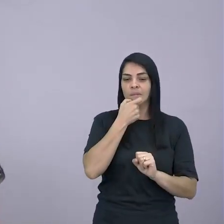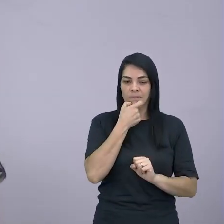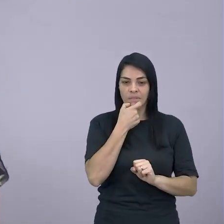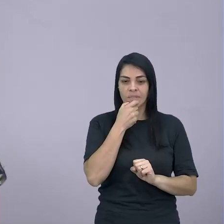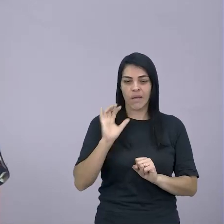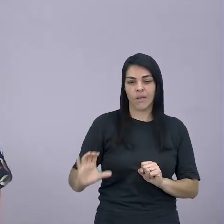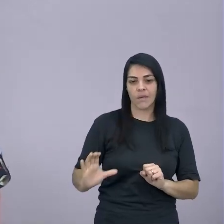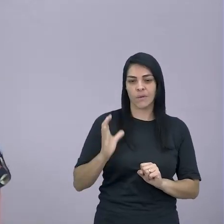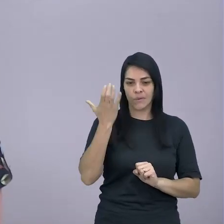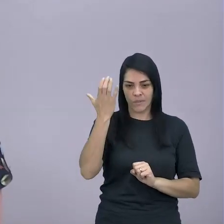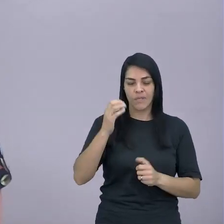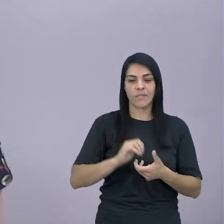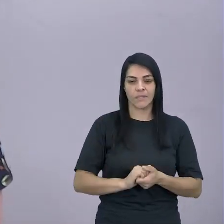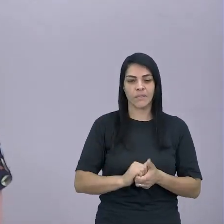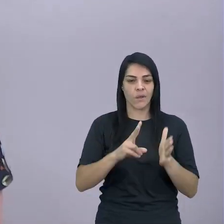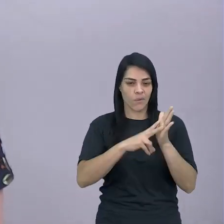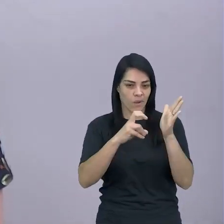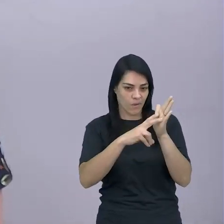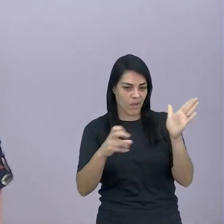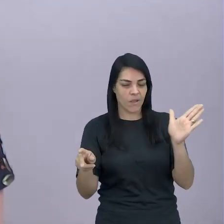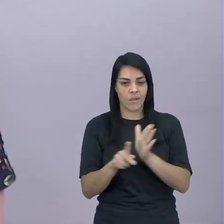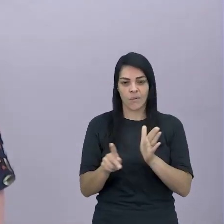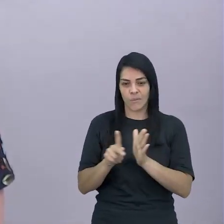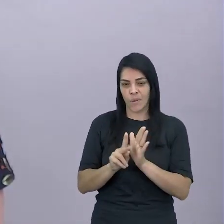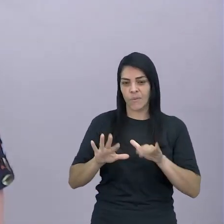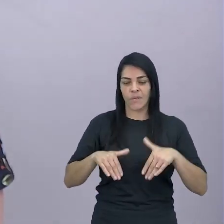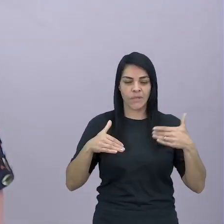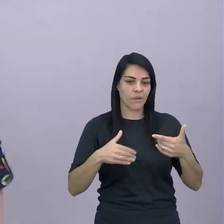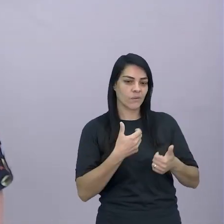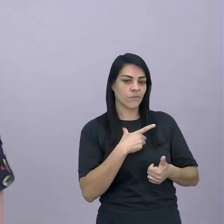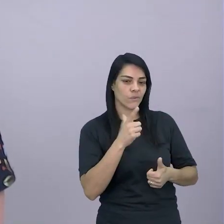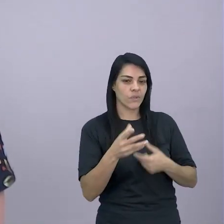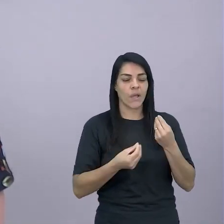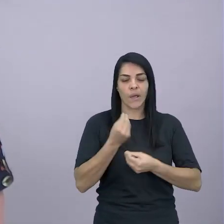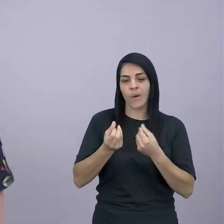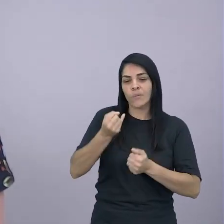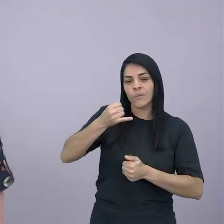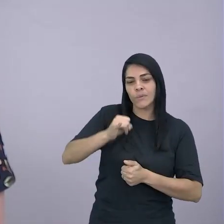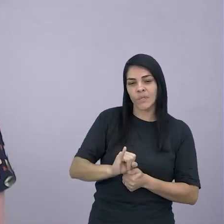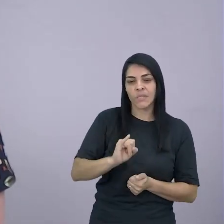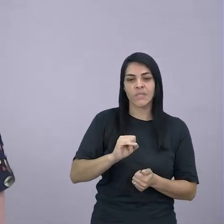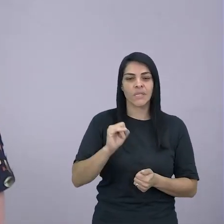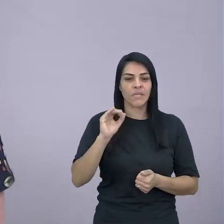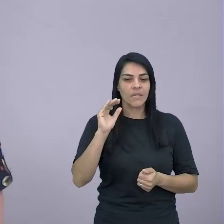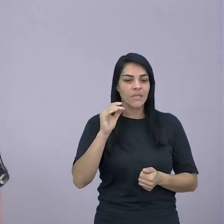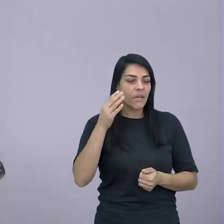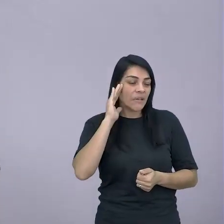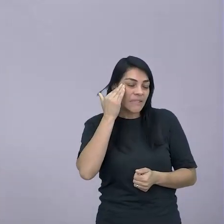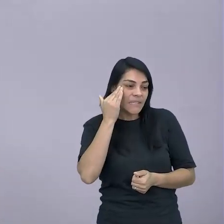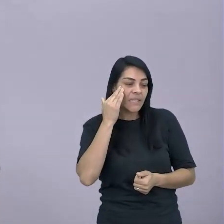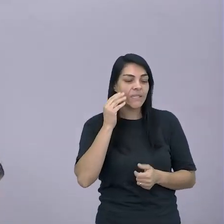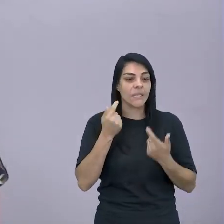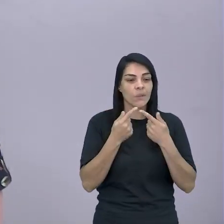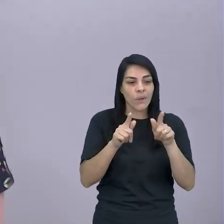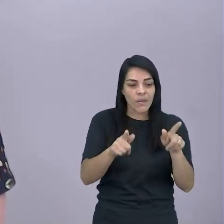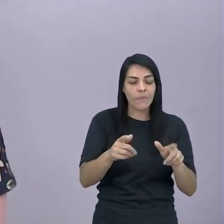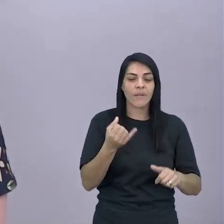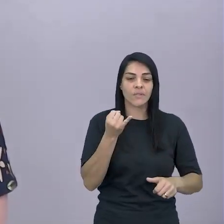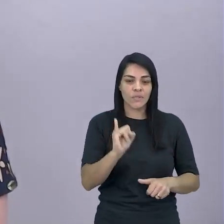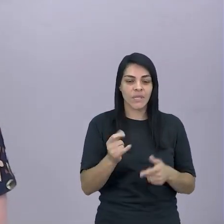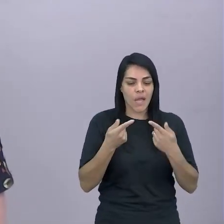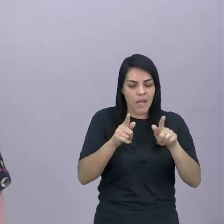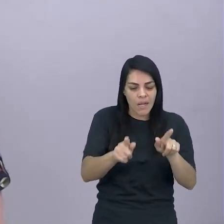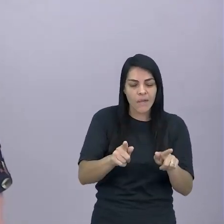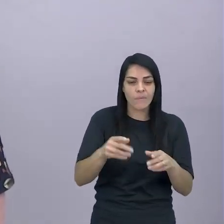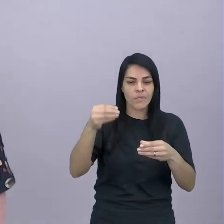para essa aquisição de vocabulário mesmo. Então, assim, não importa muito se ele está entendendo a gramática, se a gramática está